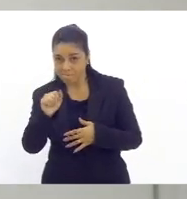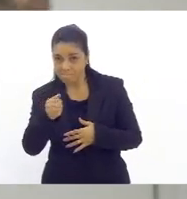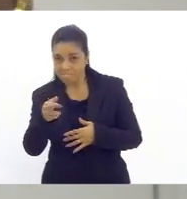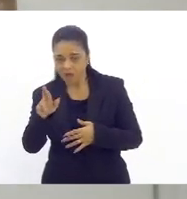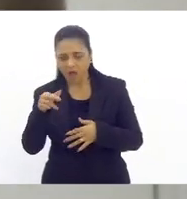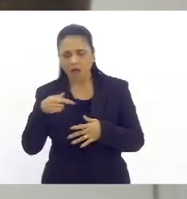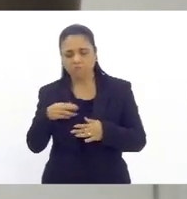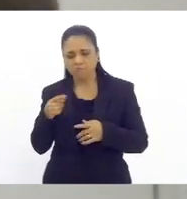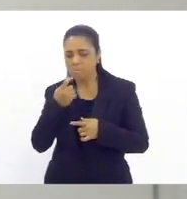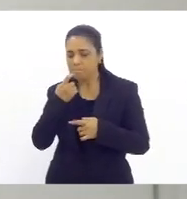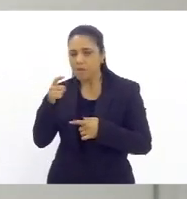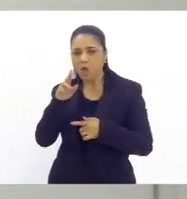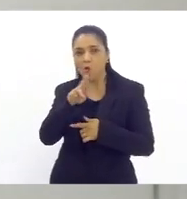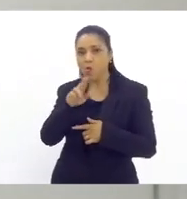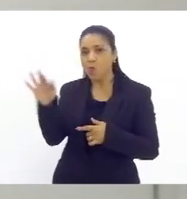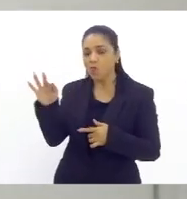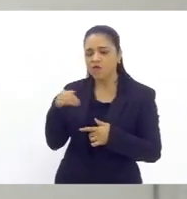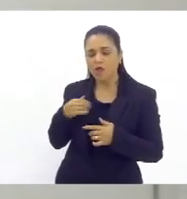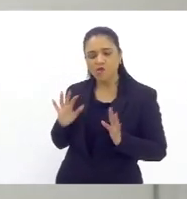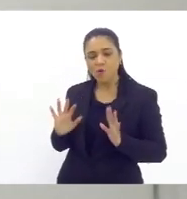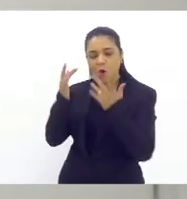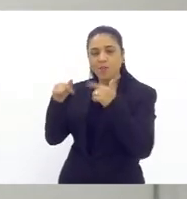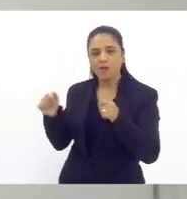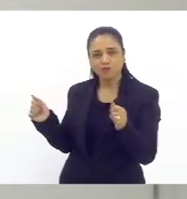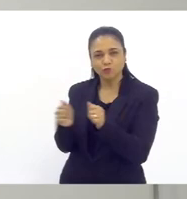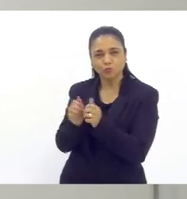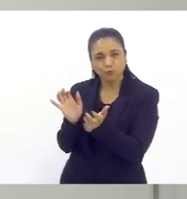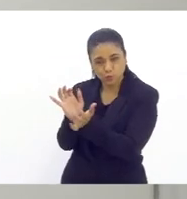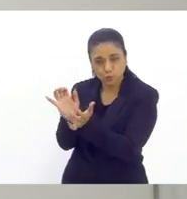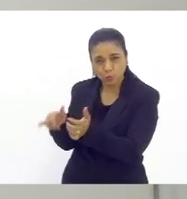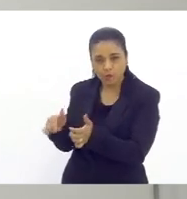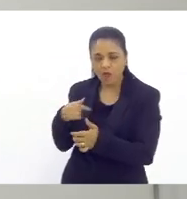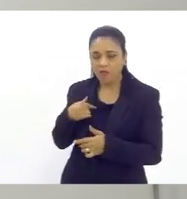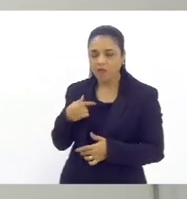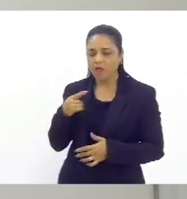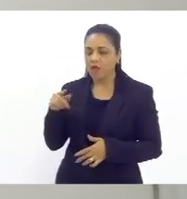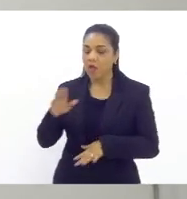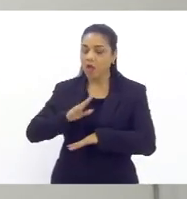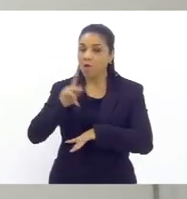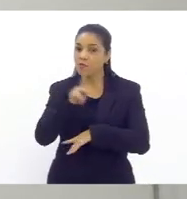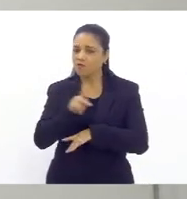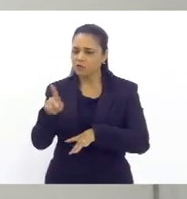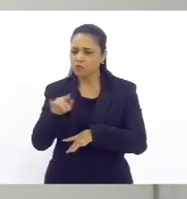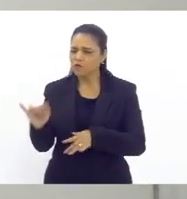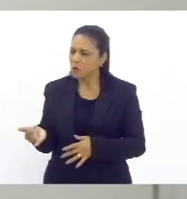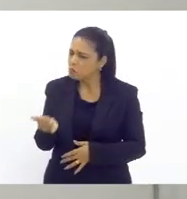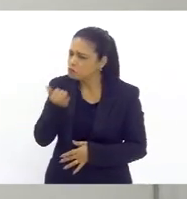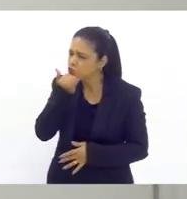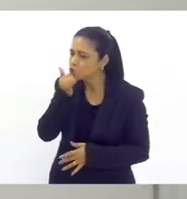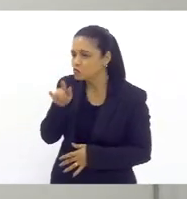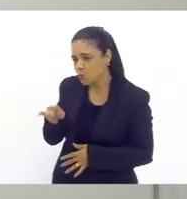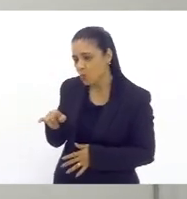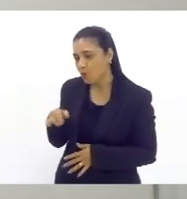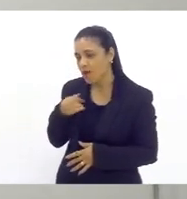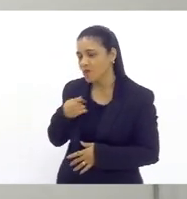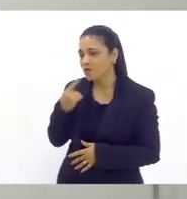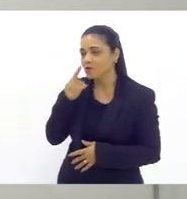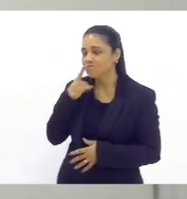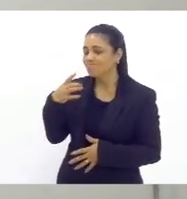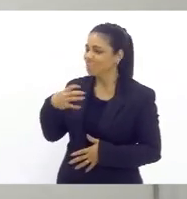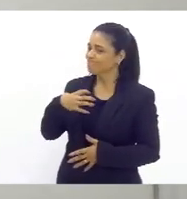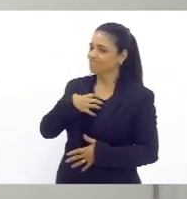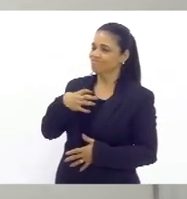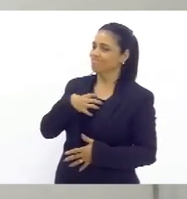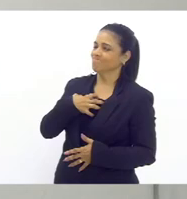para comemorar com a turma e quando nós fomos aí ela no momento que você sentiu a vontade e falou assim desculpa até mas é porque eu não sei eu não